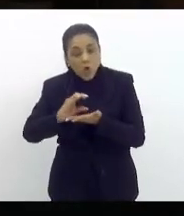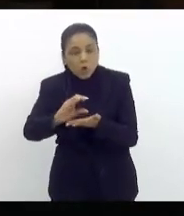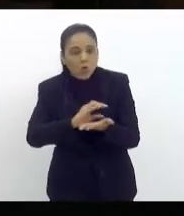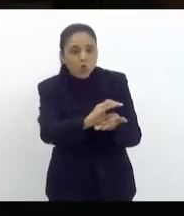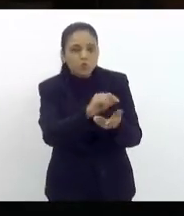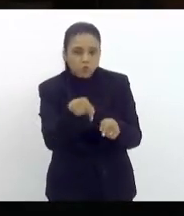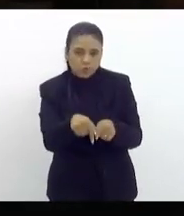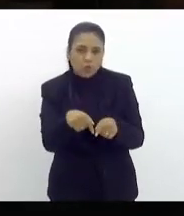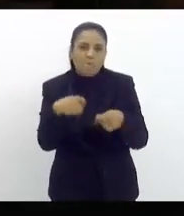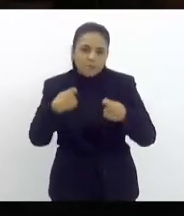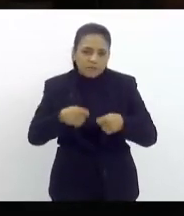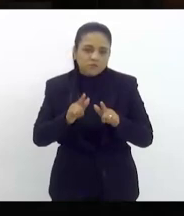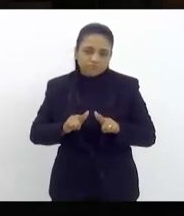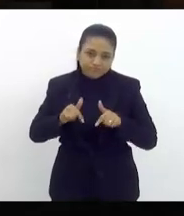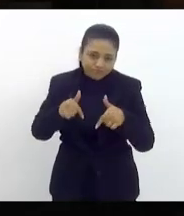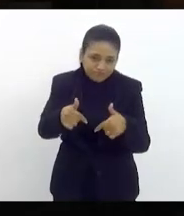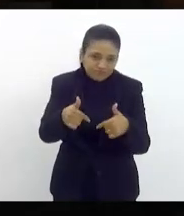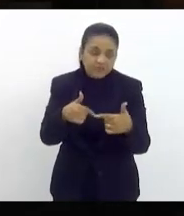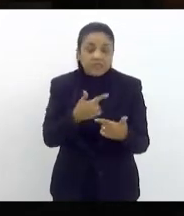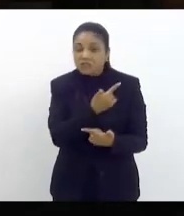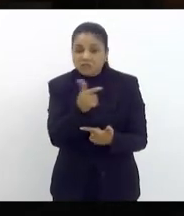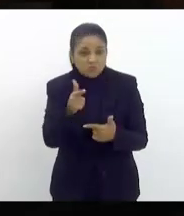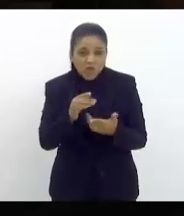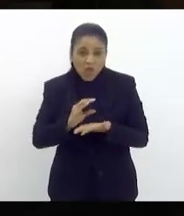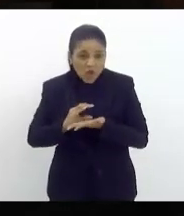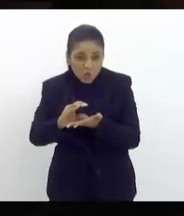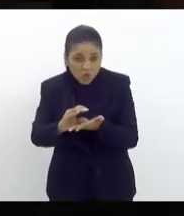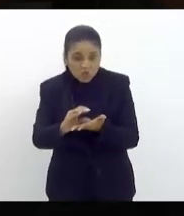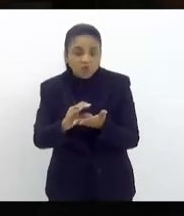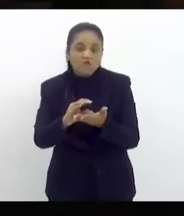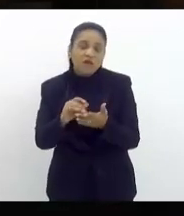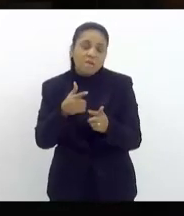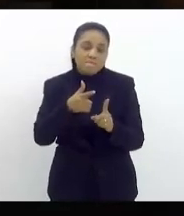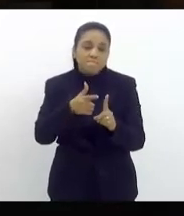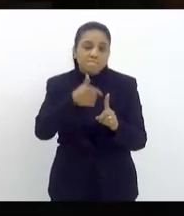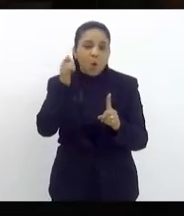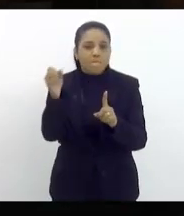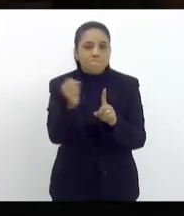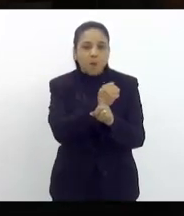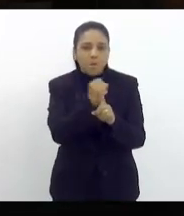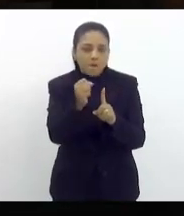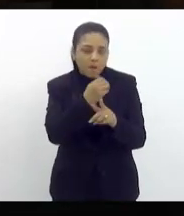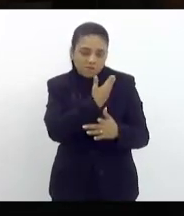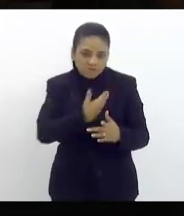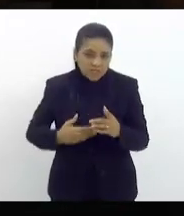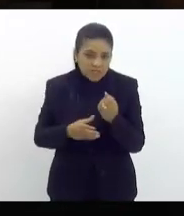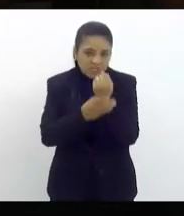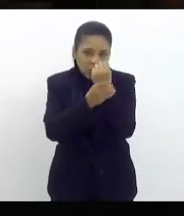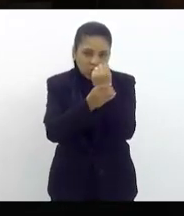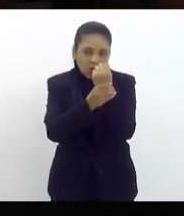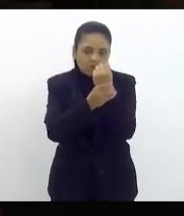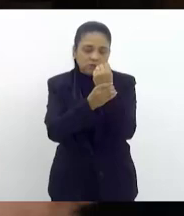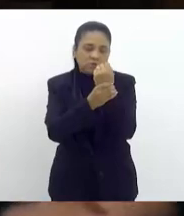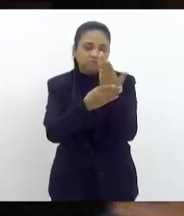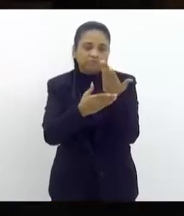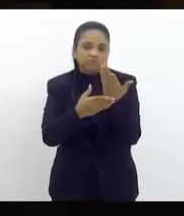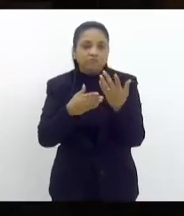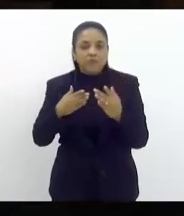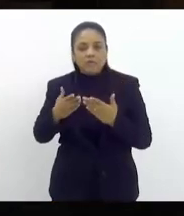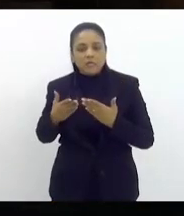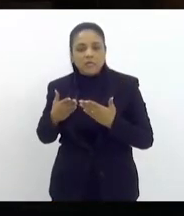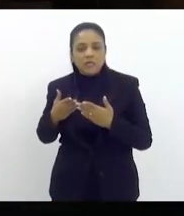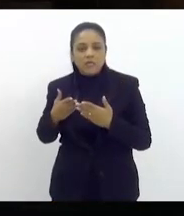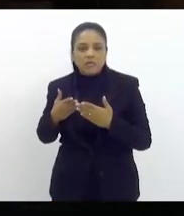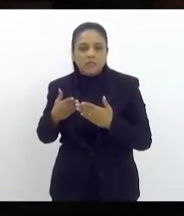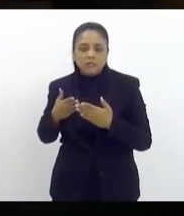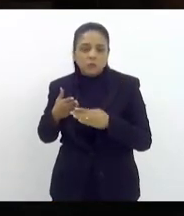funcionar e vai continuar essa lógica genocida de segurança pública que não impede que o fuzil chegue dentro da favela da periferia que